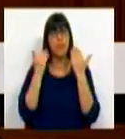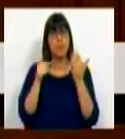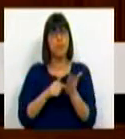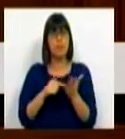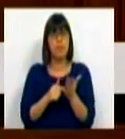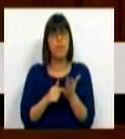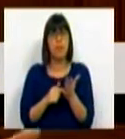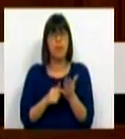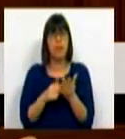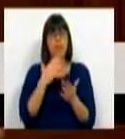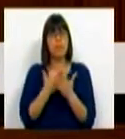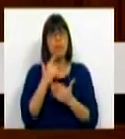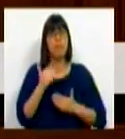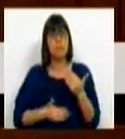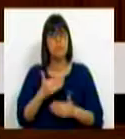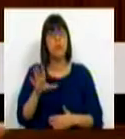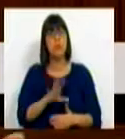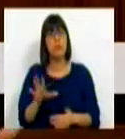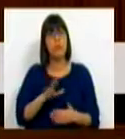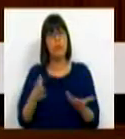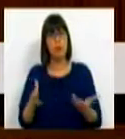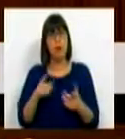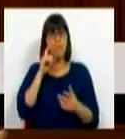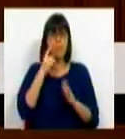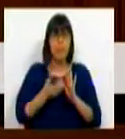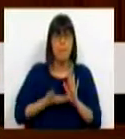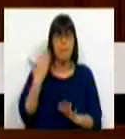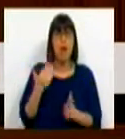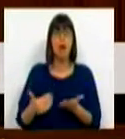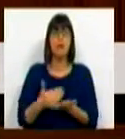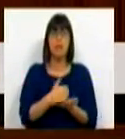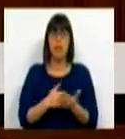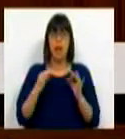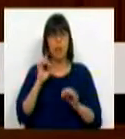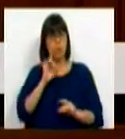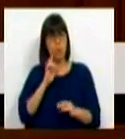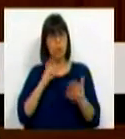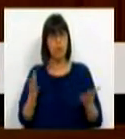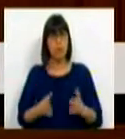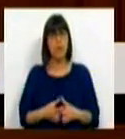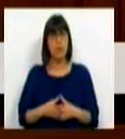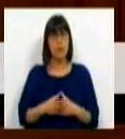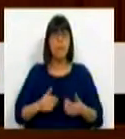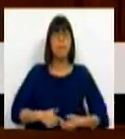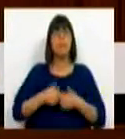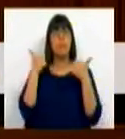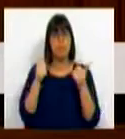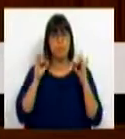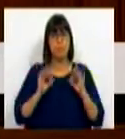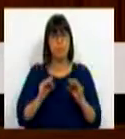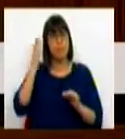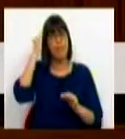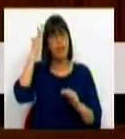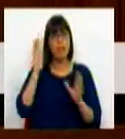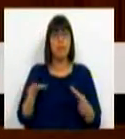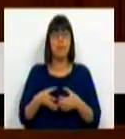informação fosse alimentado de uma forma mais consistente, com dados úteis para melhorar a